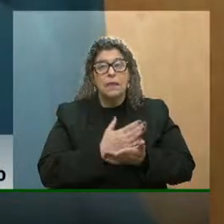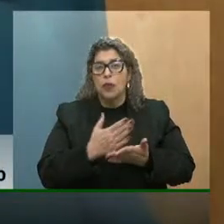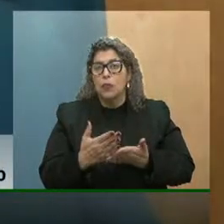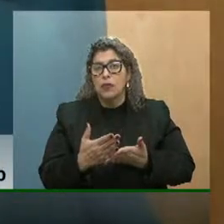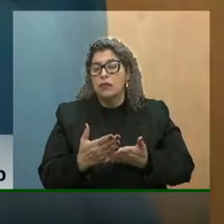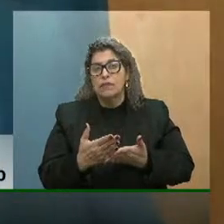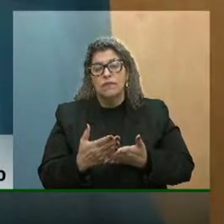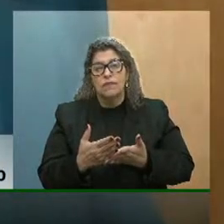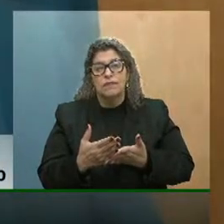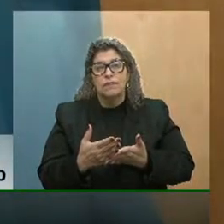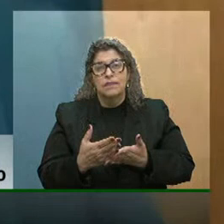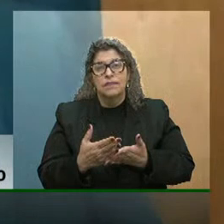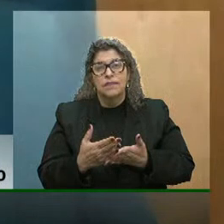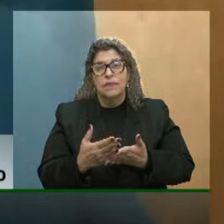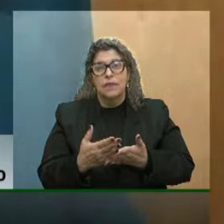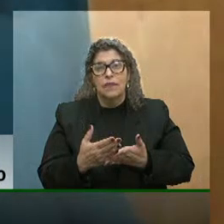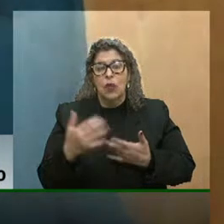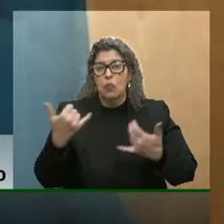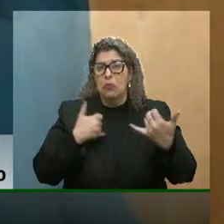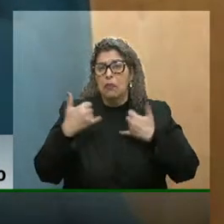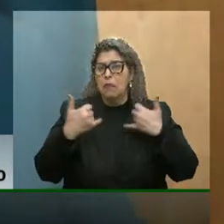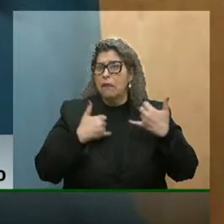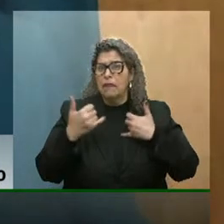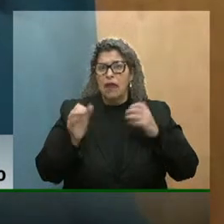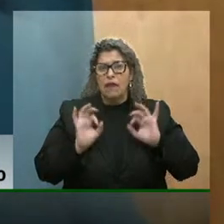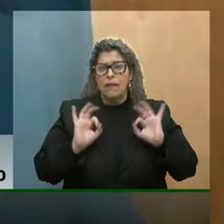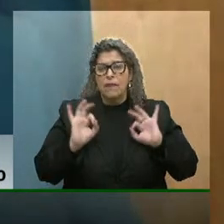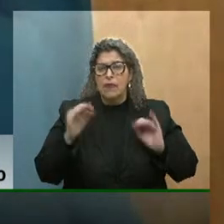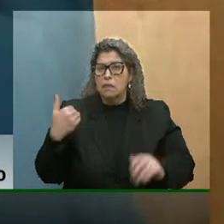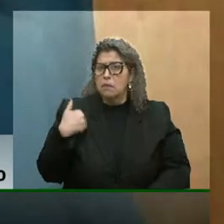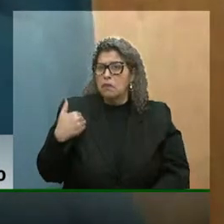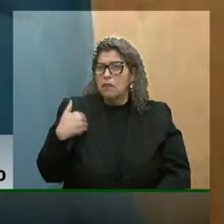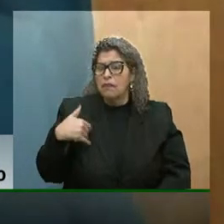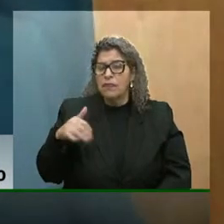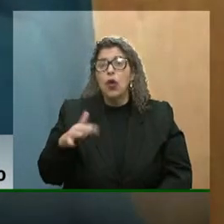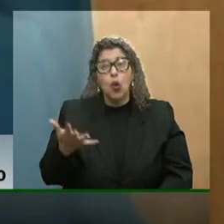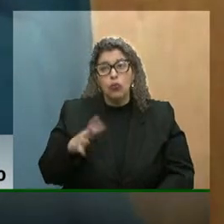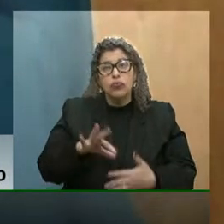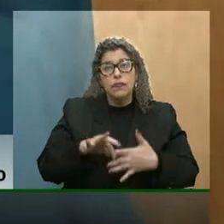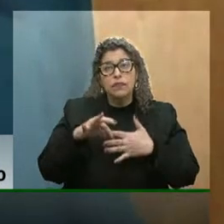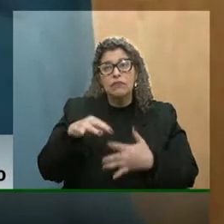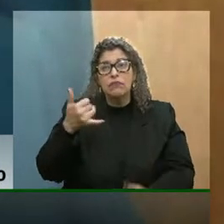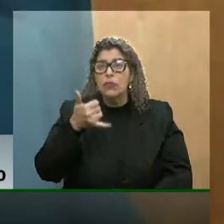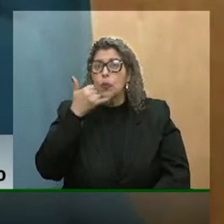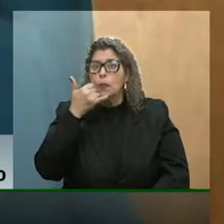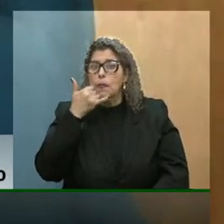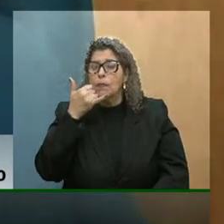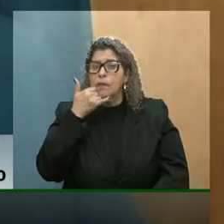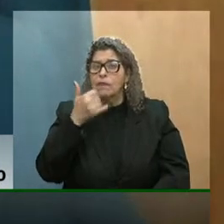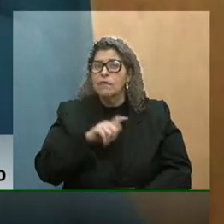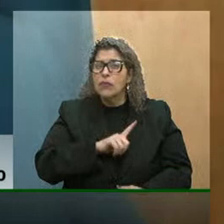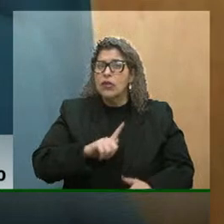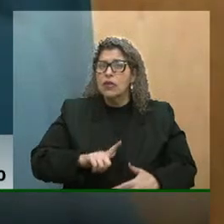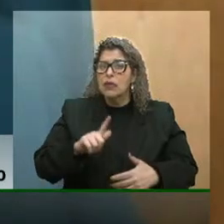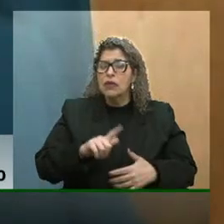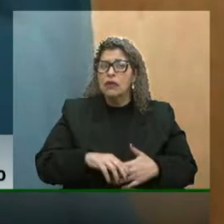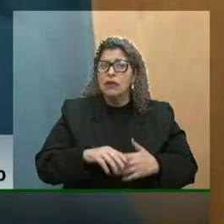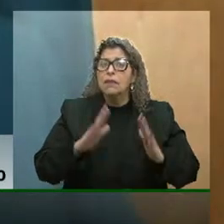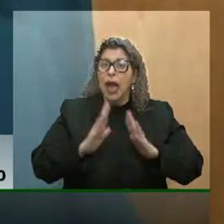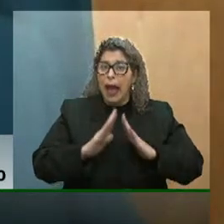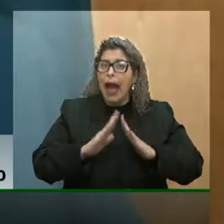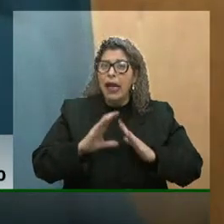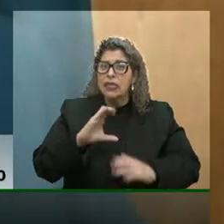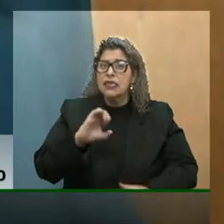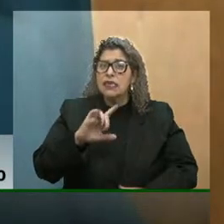começar, não fui contactado. Somente hoje que o líder do governo me ligou, o deputado Matheus me ligou, o líder do governo disse que a Casa Civil me ligaria,